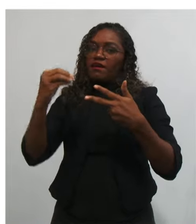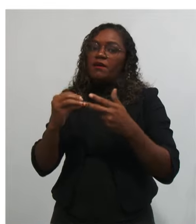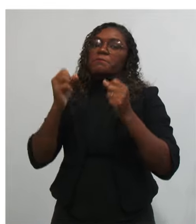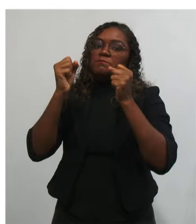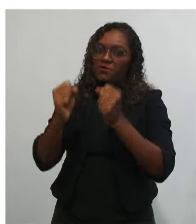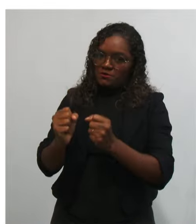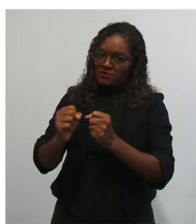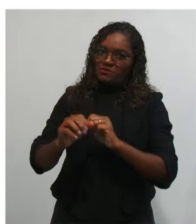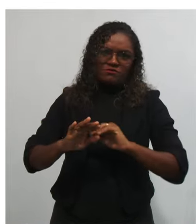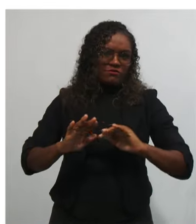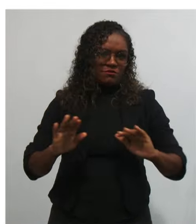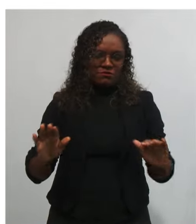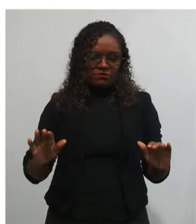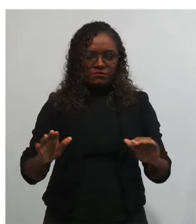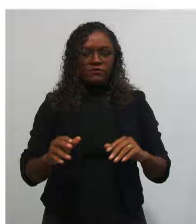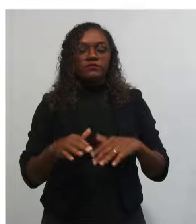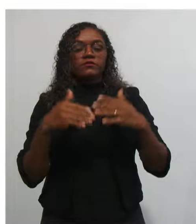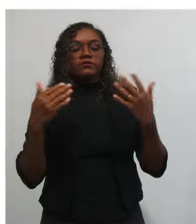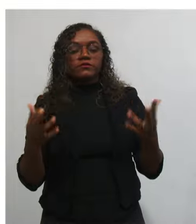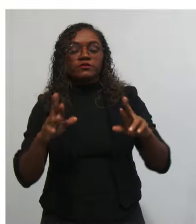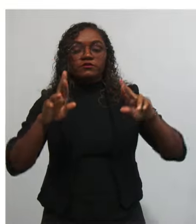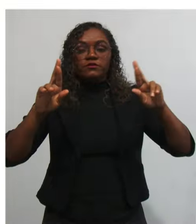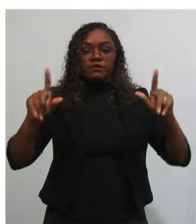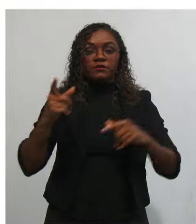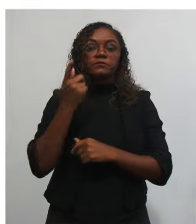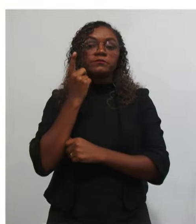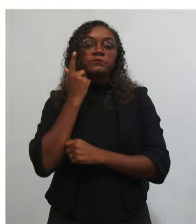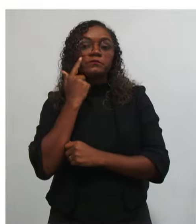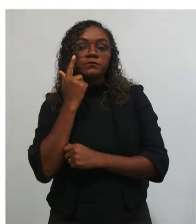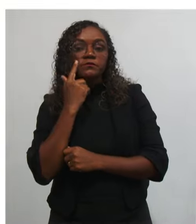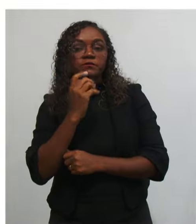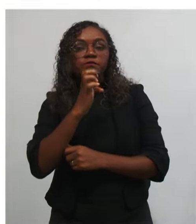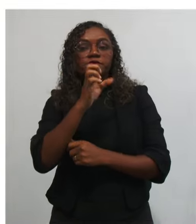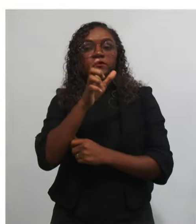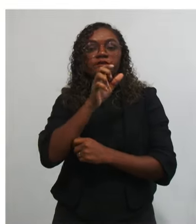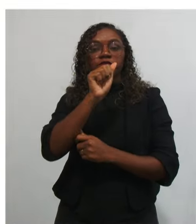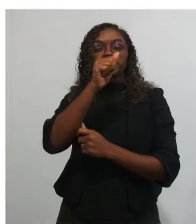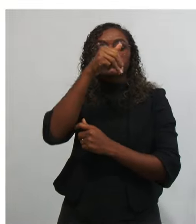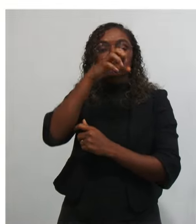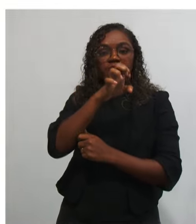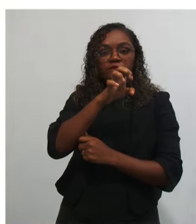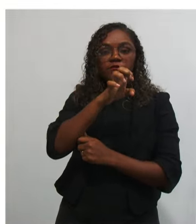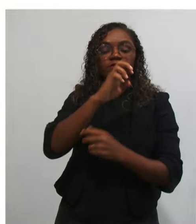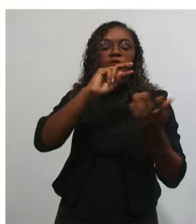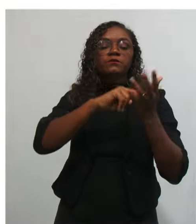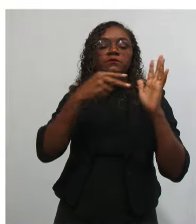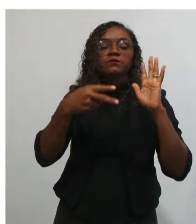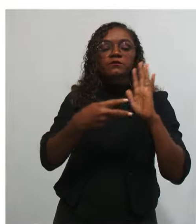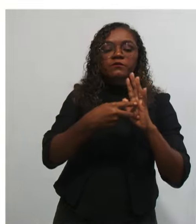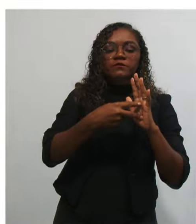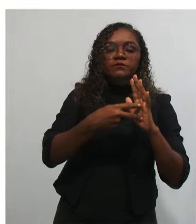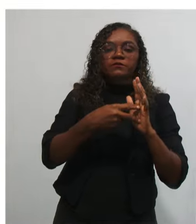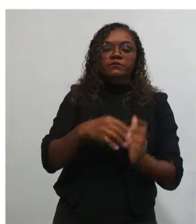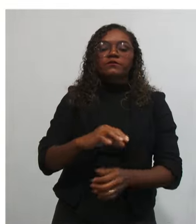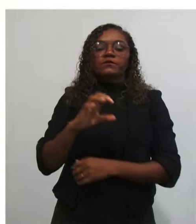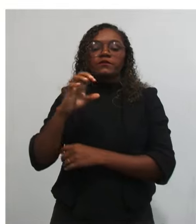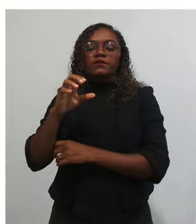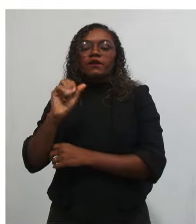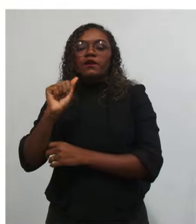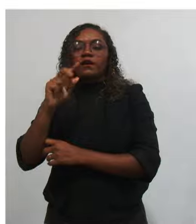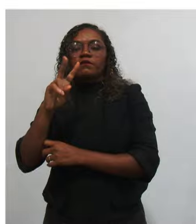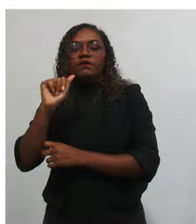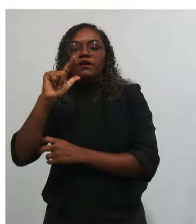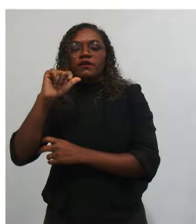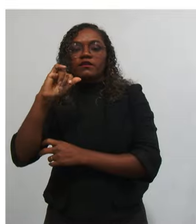a gente vê a diferença de exame e avaliação a gente observa que aqui no exame tem um um professor dizendo se tirar a nota